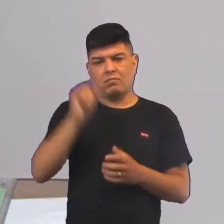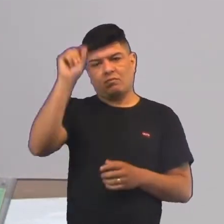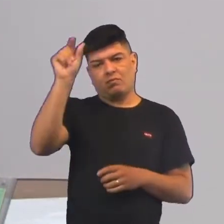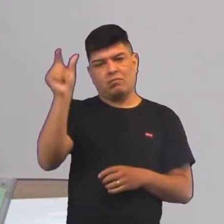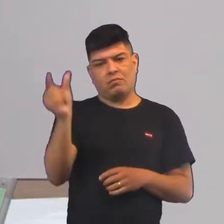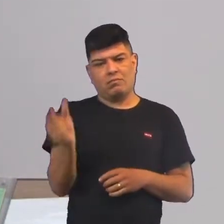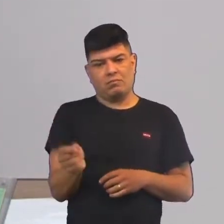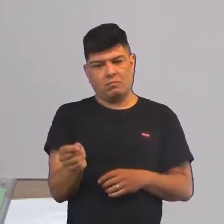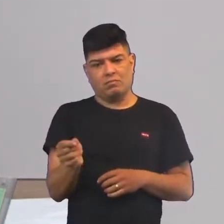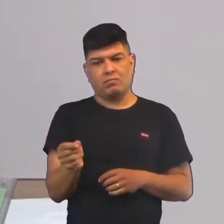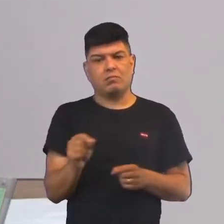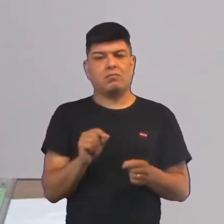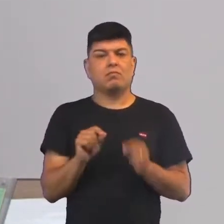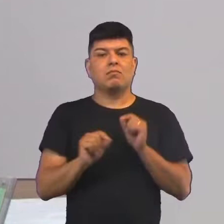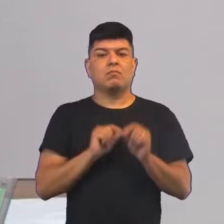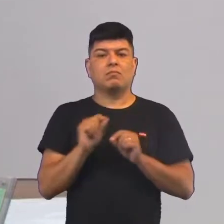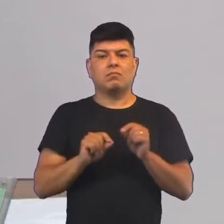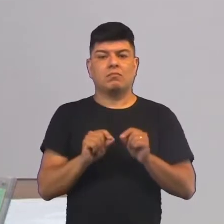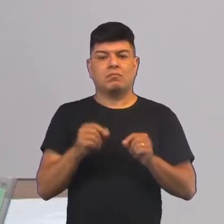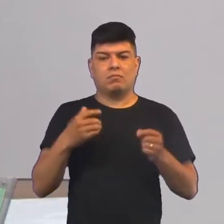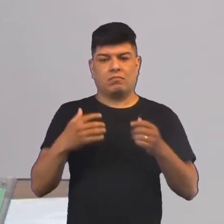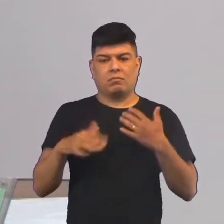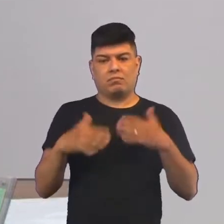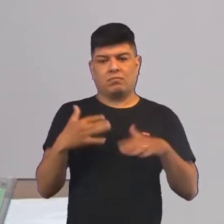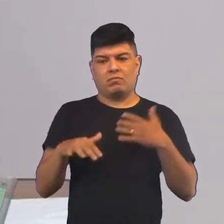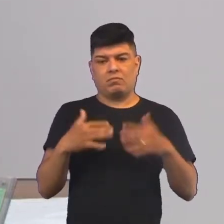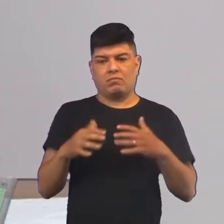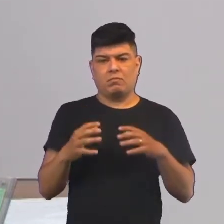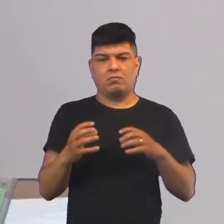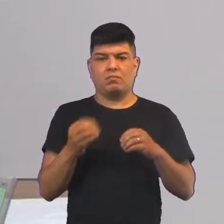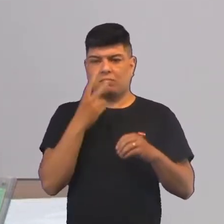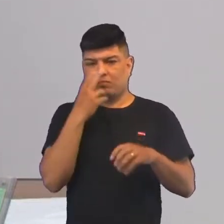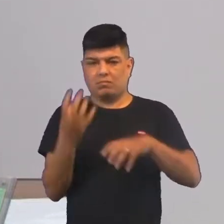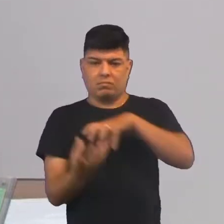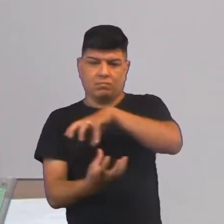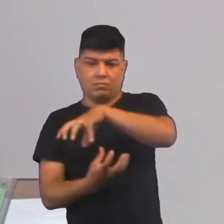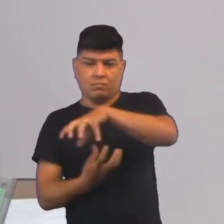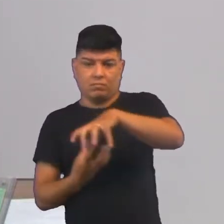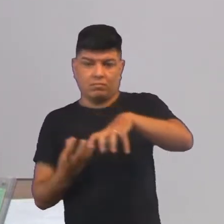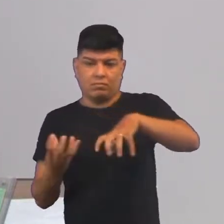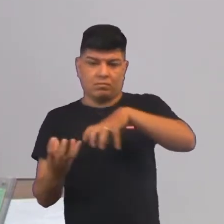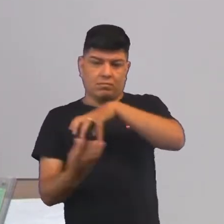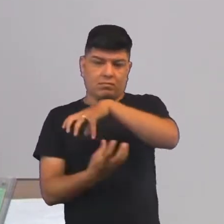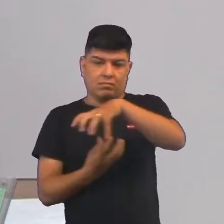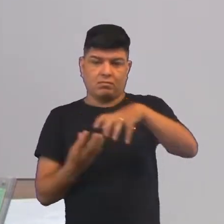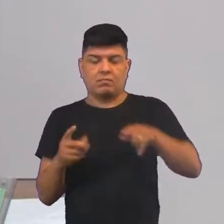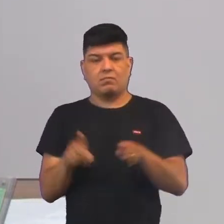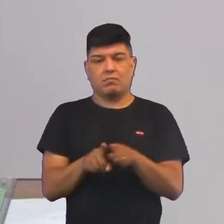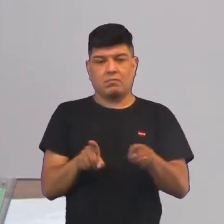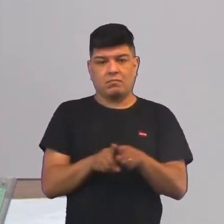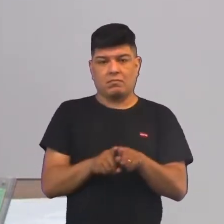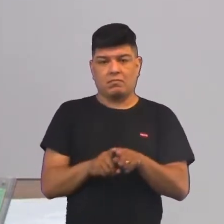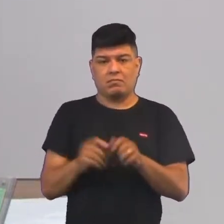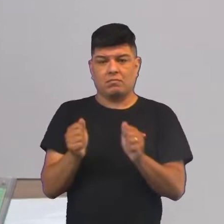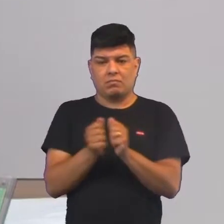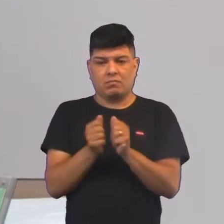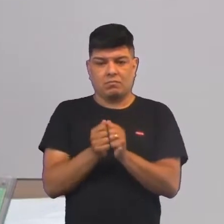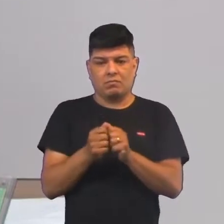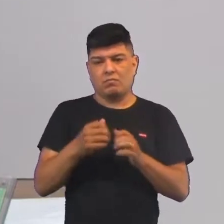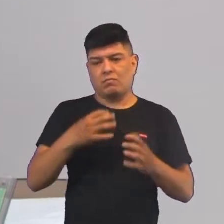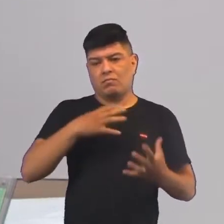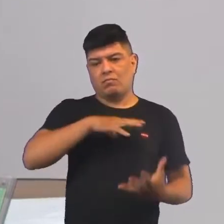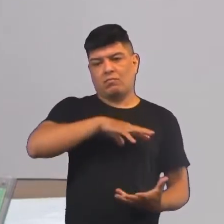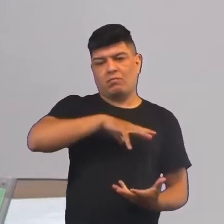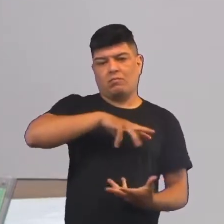em torno da Terra é chamado de movimento de revolução. Tá? Ele faz também esse movimento junto com a Terra.